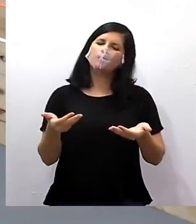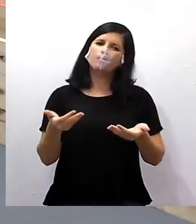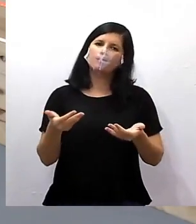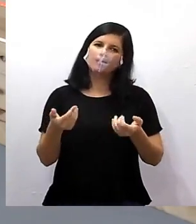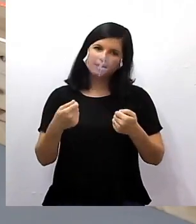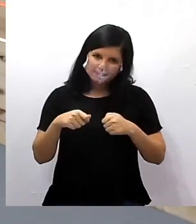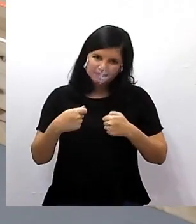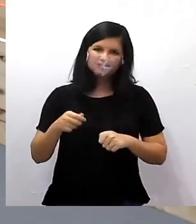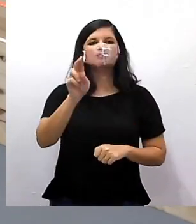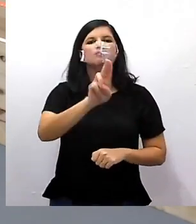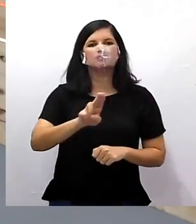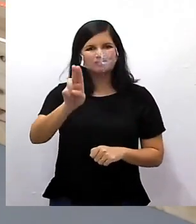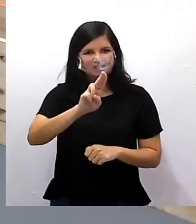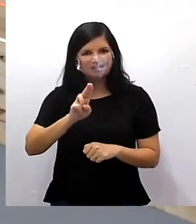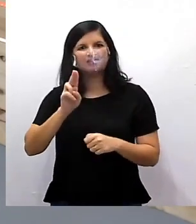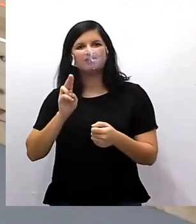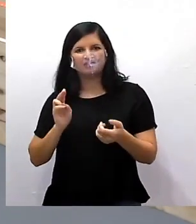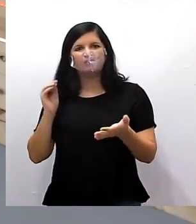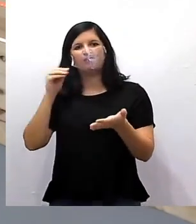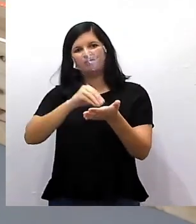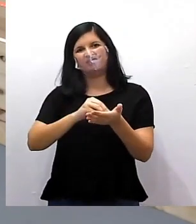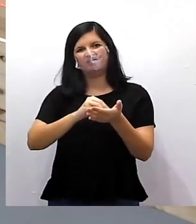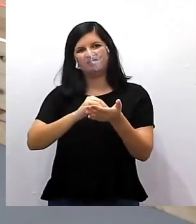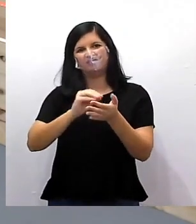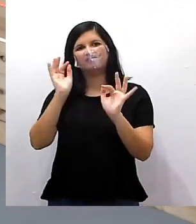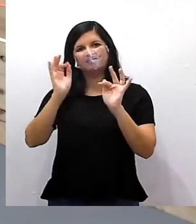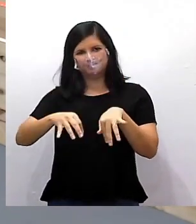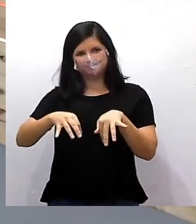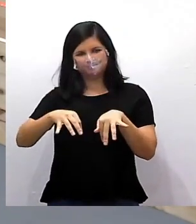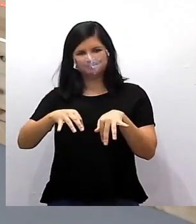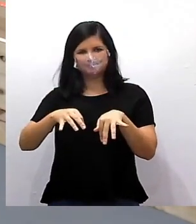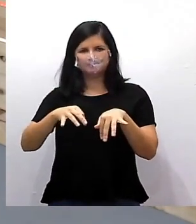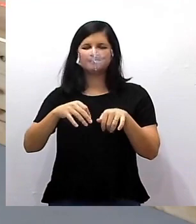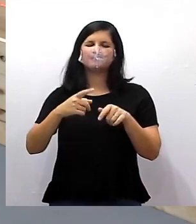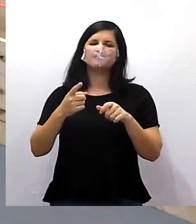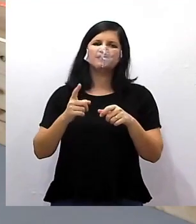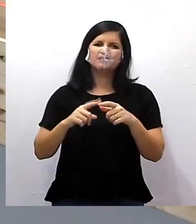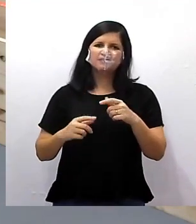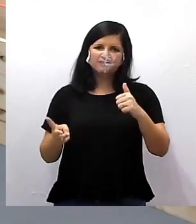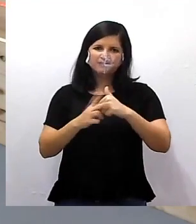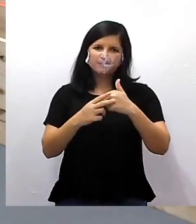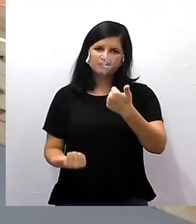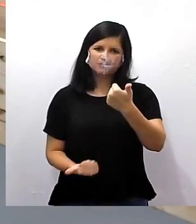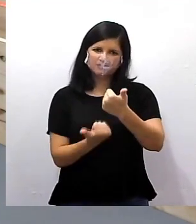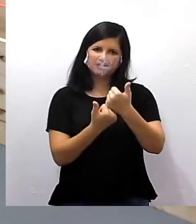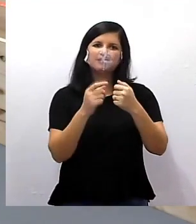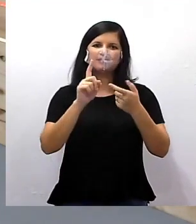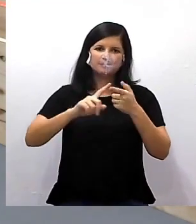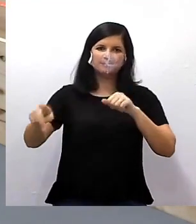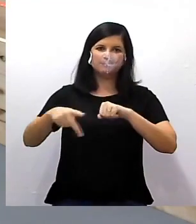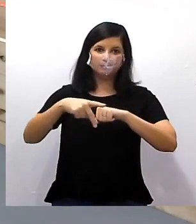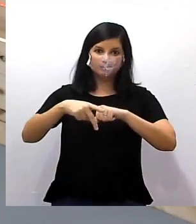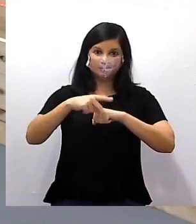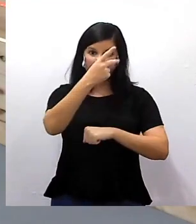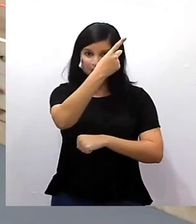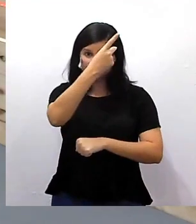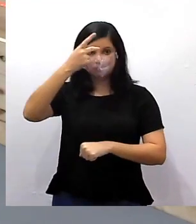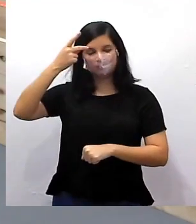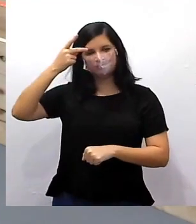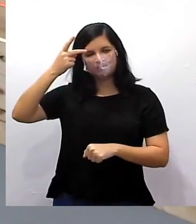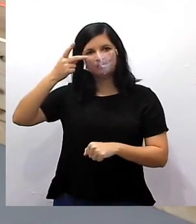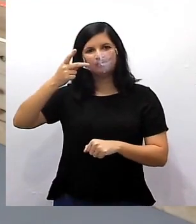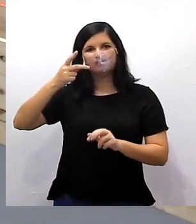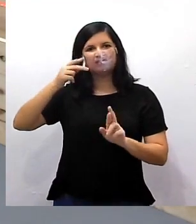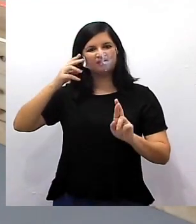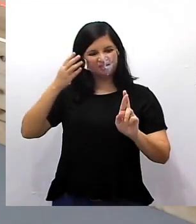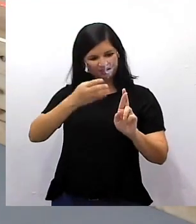verbo auxiliar para montar a tag question, tá certo? E além do verbo auxiliar, eu vou precisar do pronome pessoal referente ao